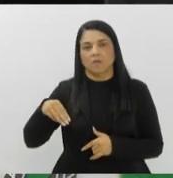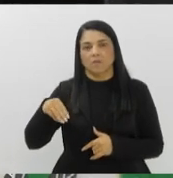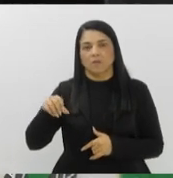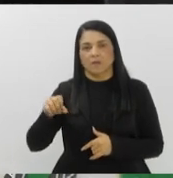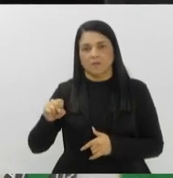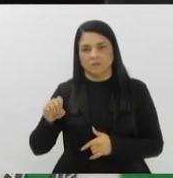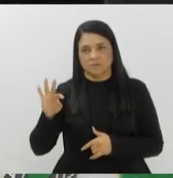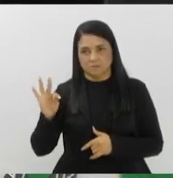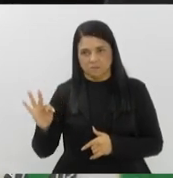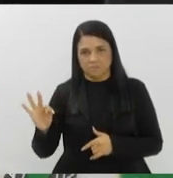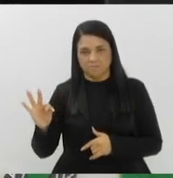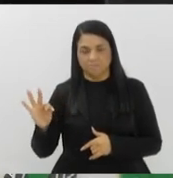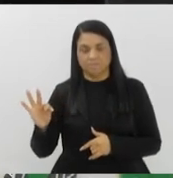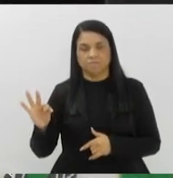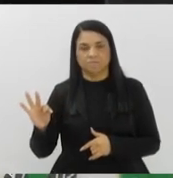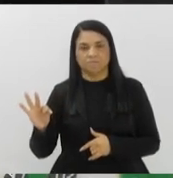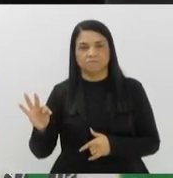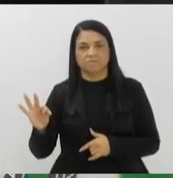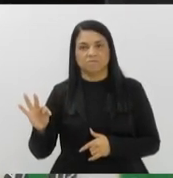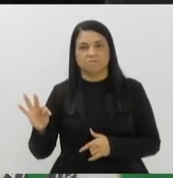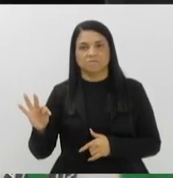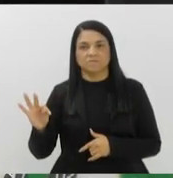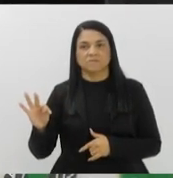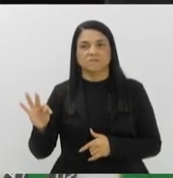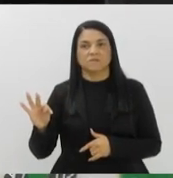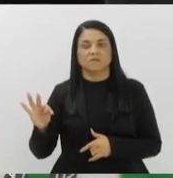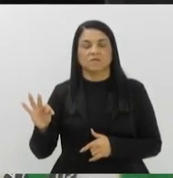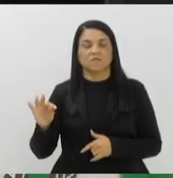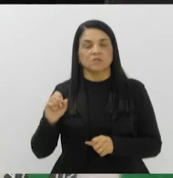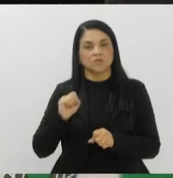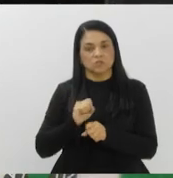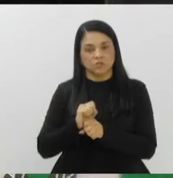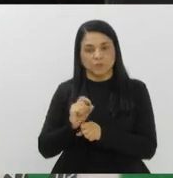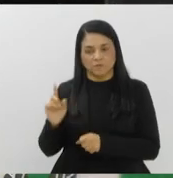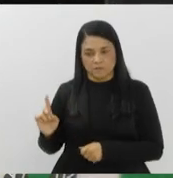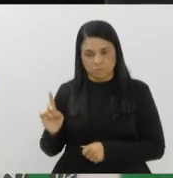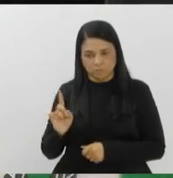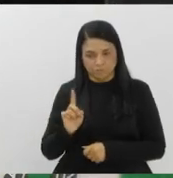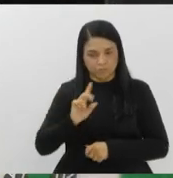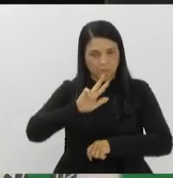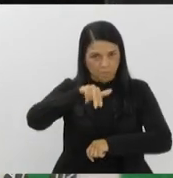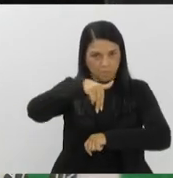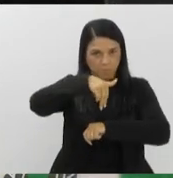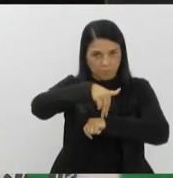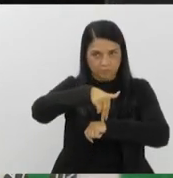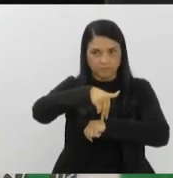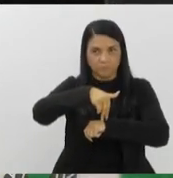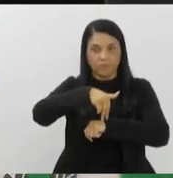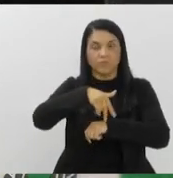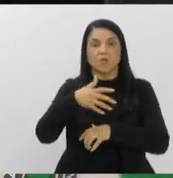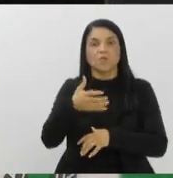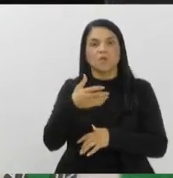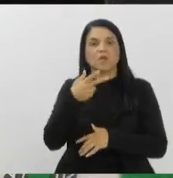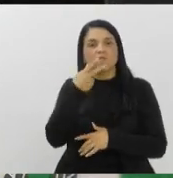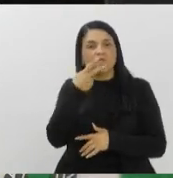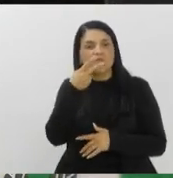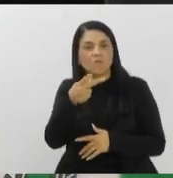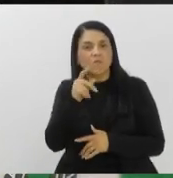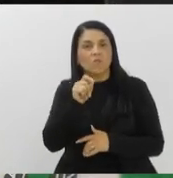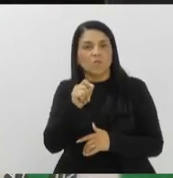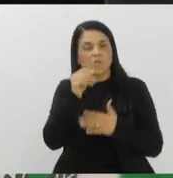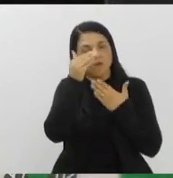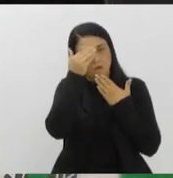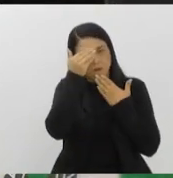Enquanto vocês vão se deslocando aqui para o nosso púlpito, só queria falar e agradecer